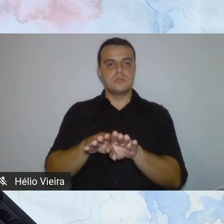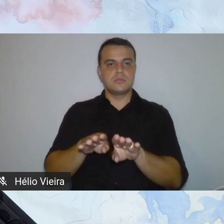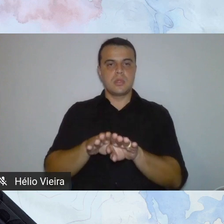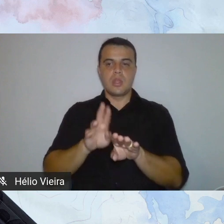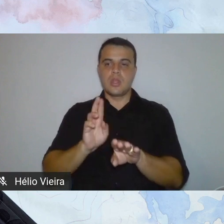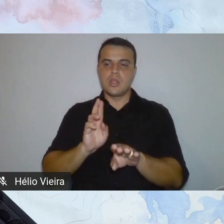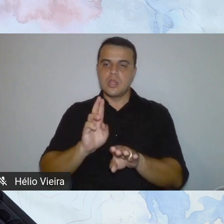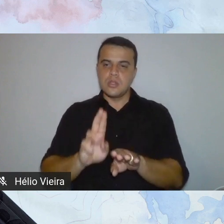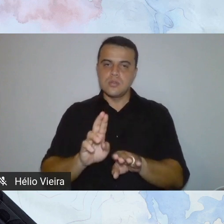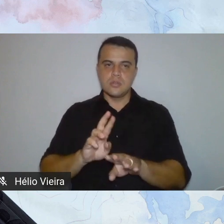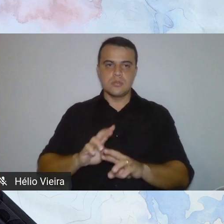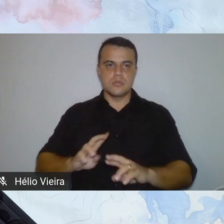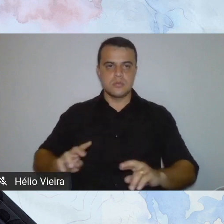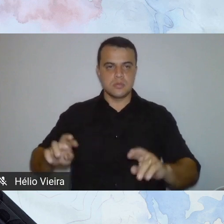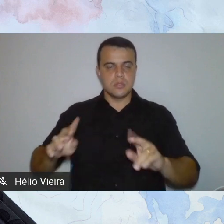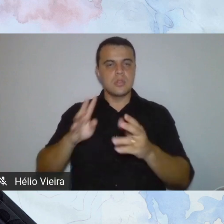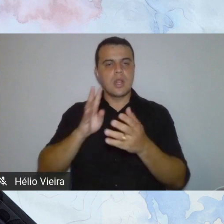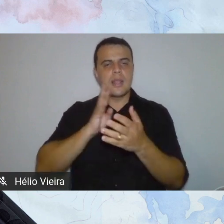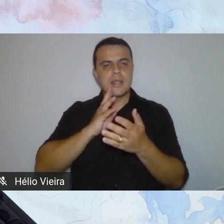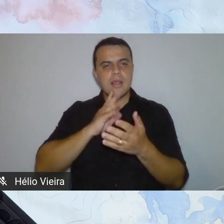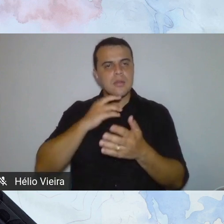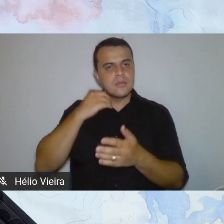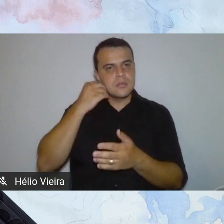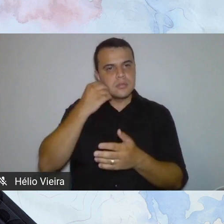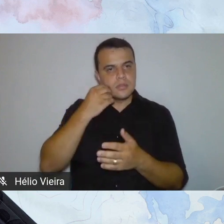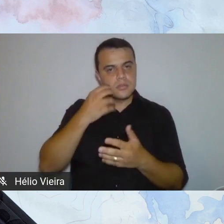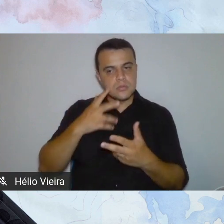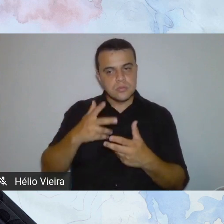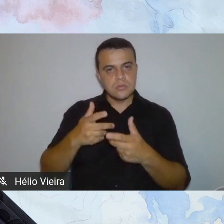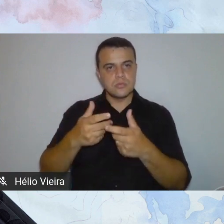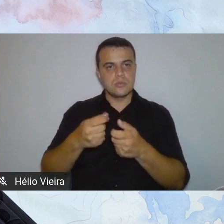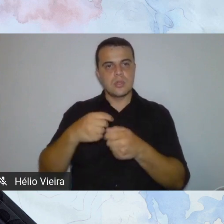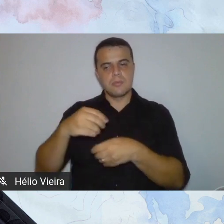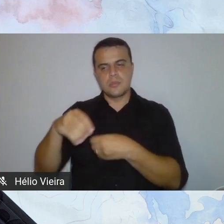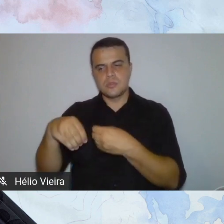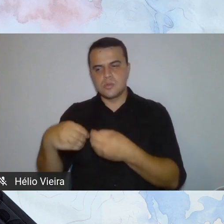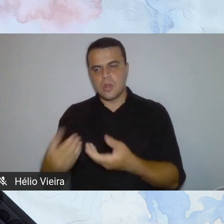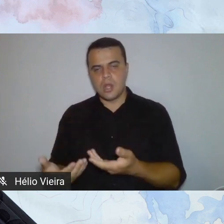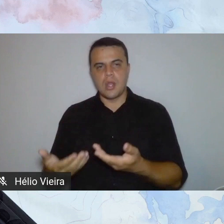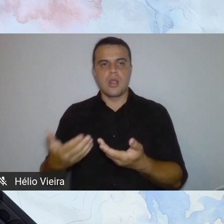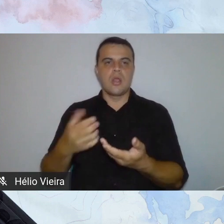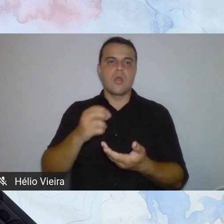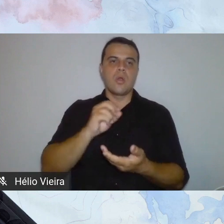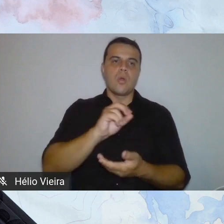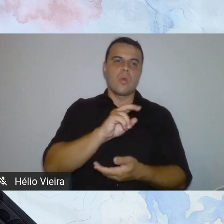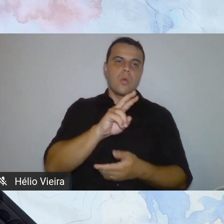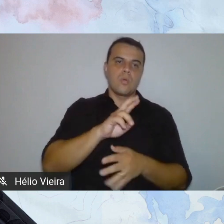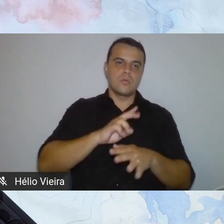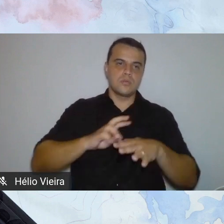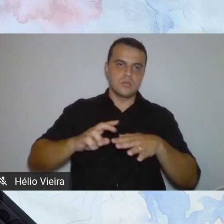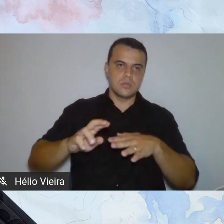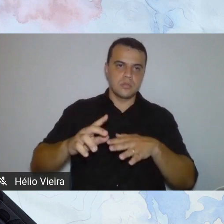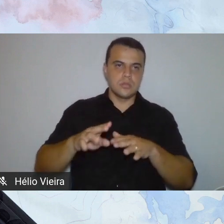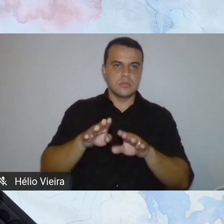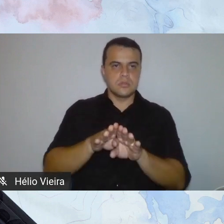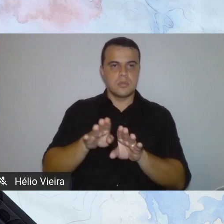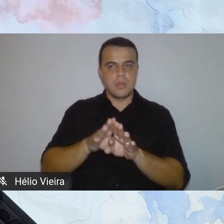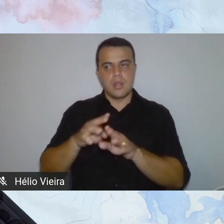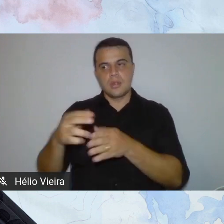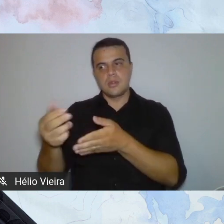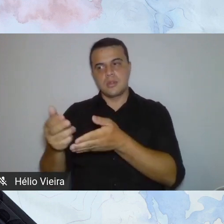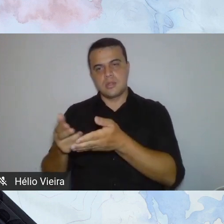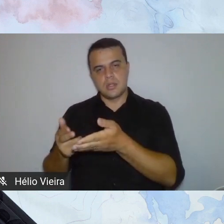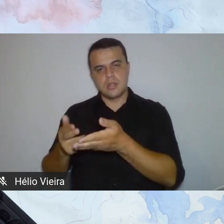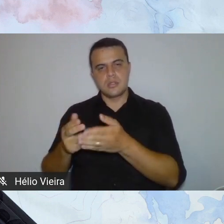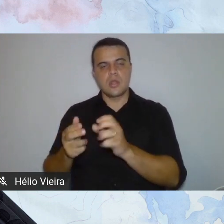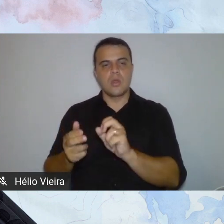resultados diferentes. Então, é legal a gente testar a aquarela muito. Misturar ela, seja com outras técnicas de pintura, ou com técnicas de desenho, ou